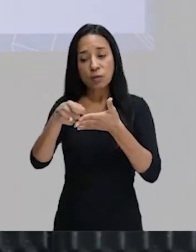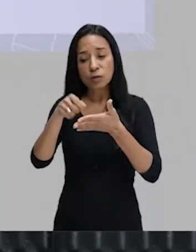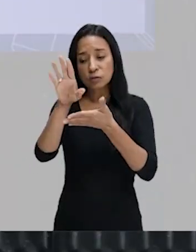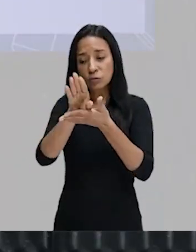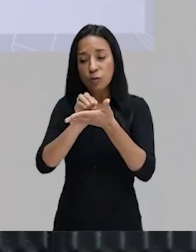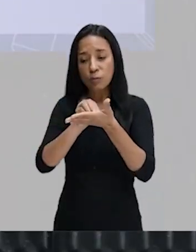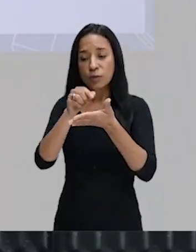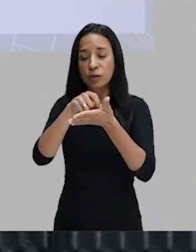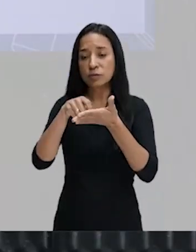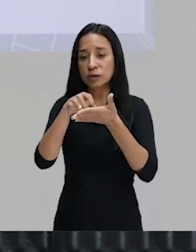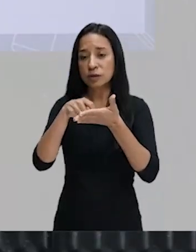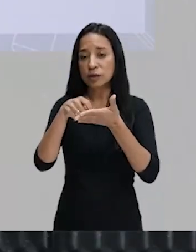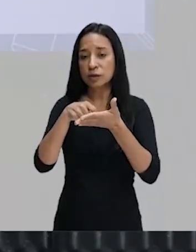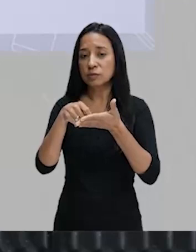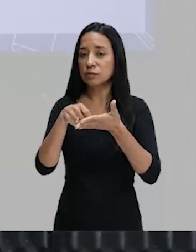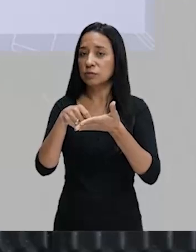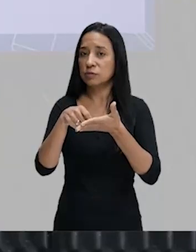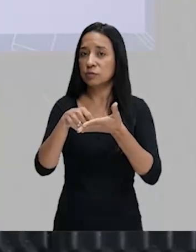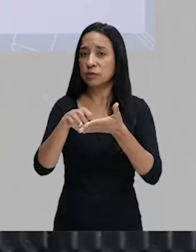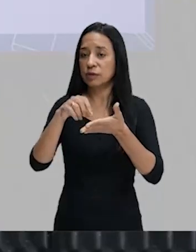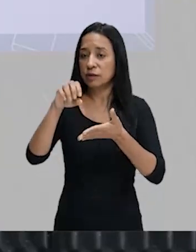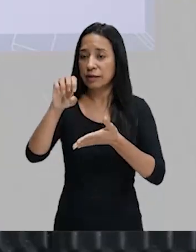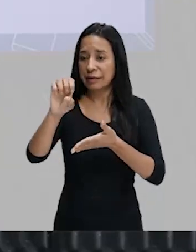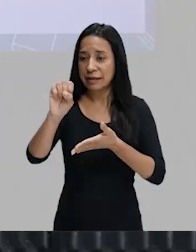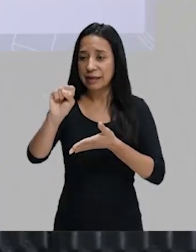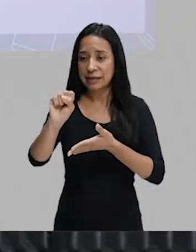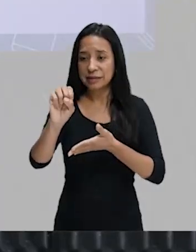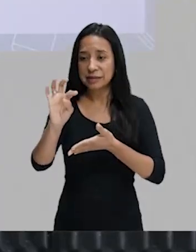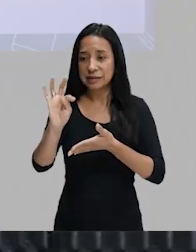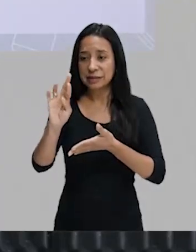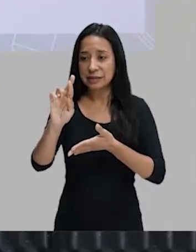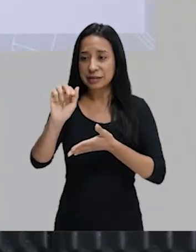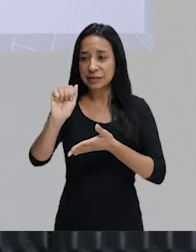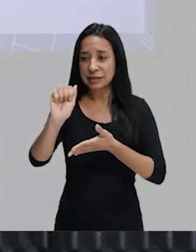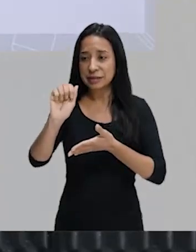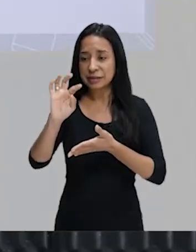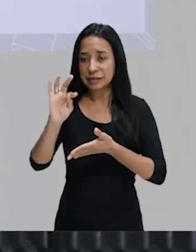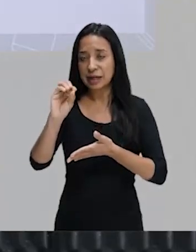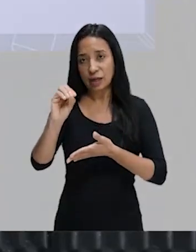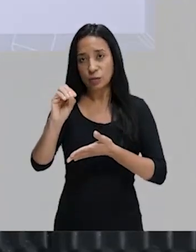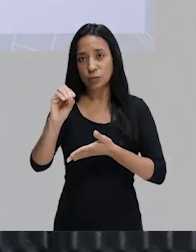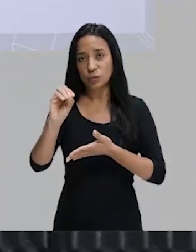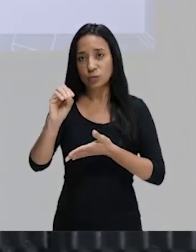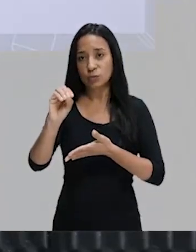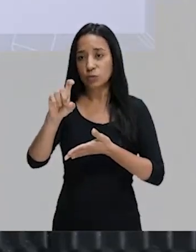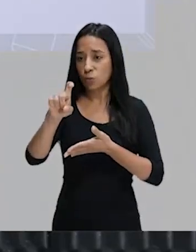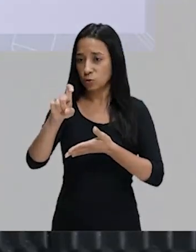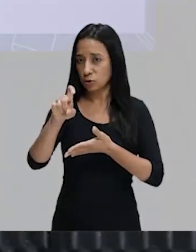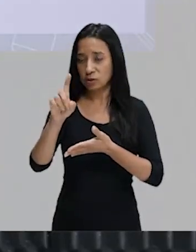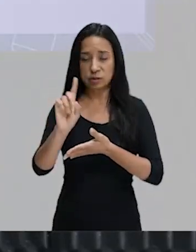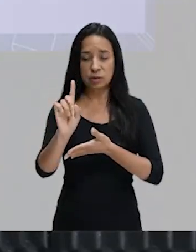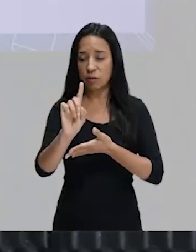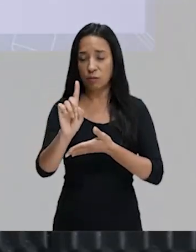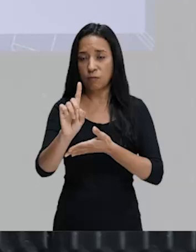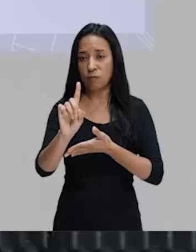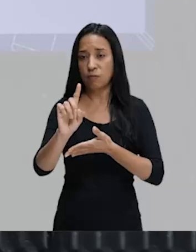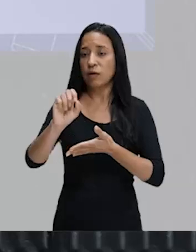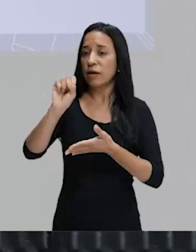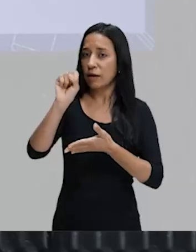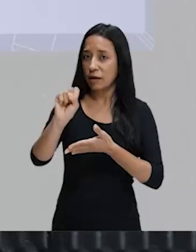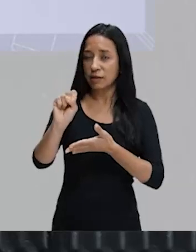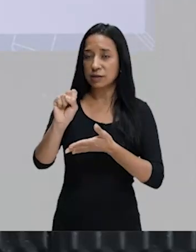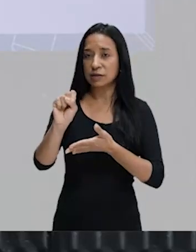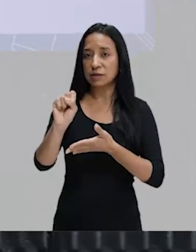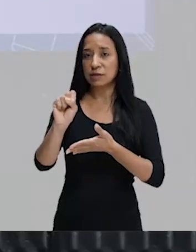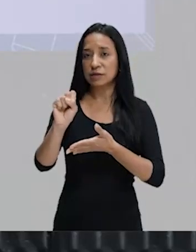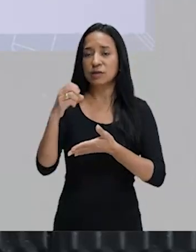escrever extrato, é para tu escrever com S, não com X, tá? Extrato com X é outra coisa. É